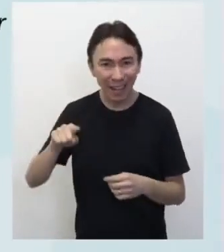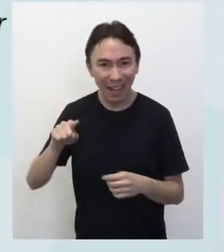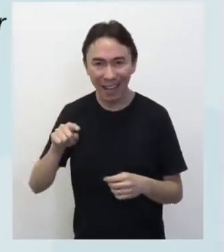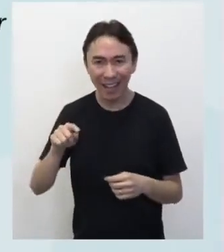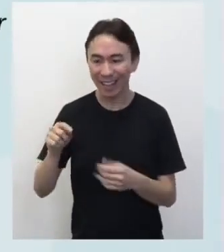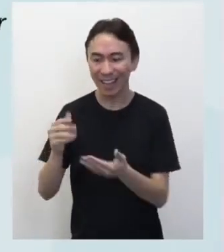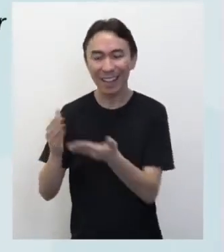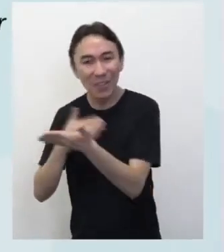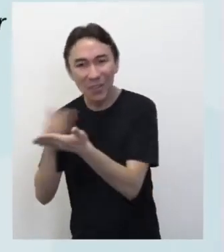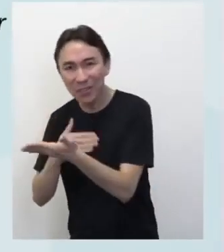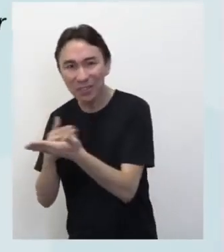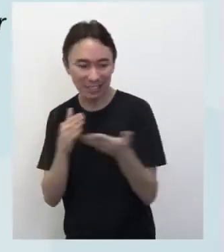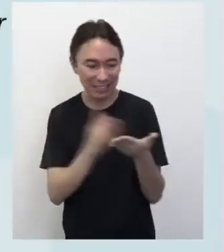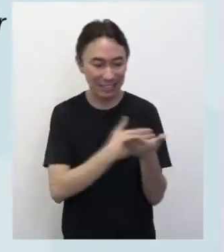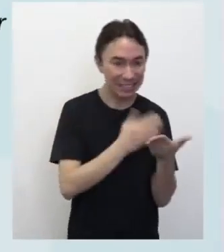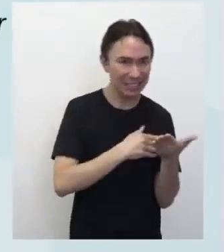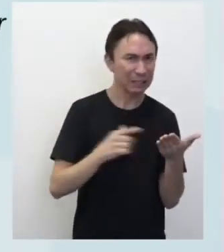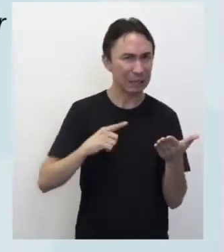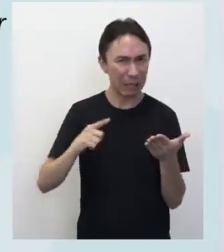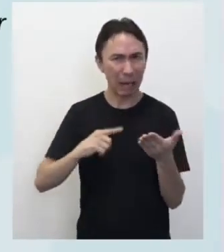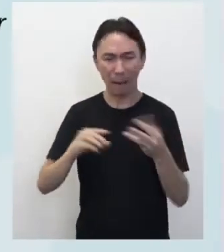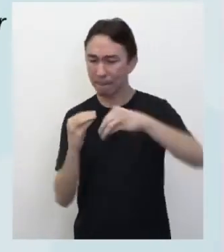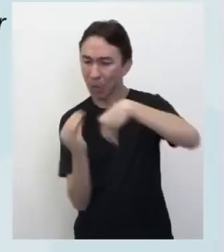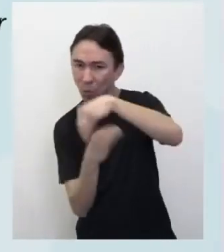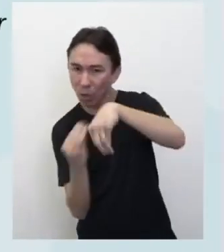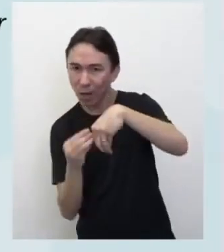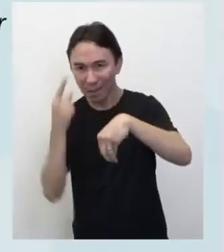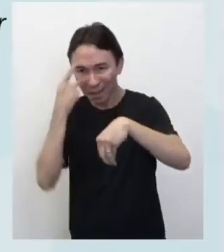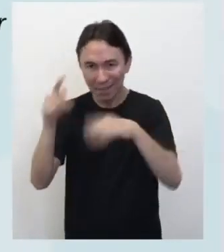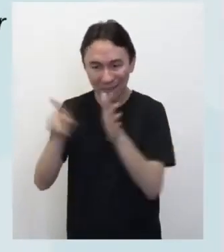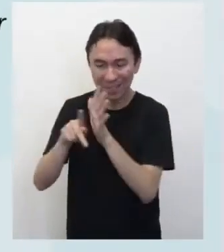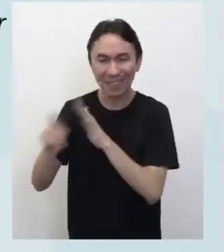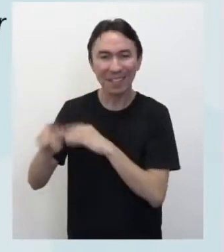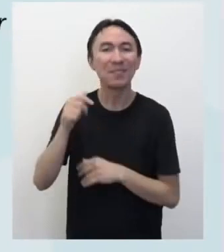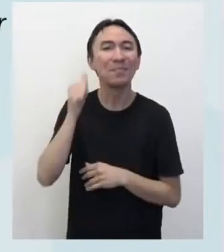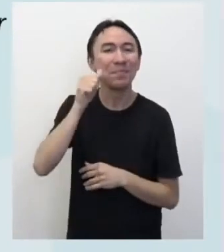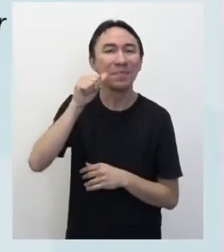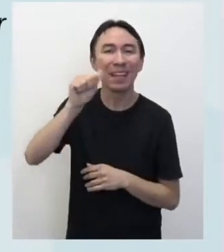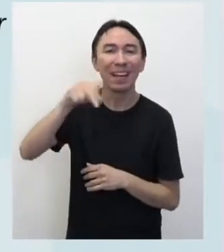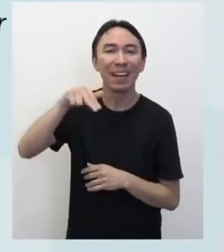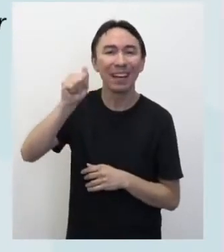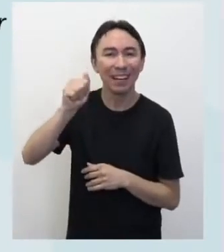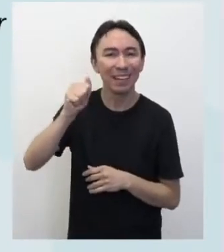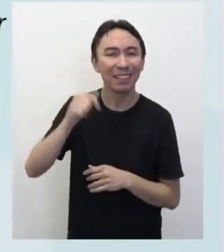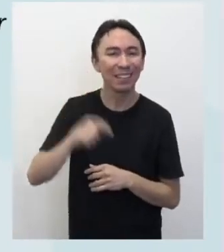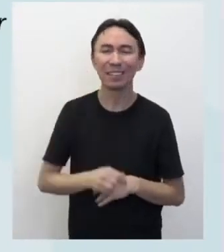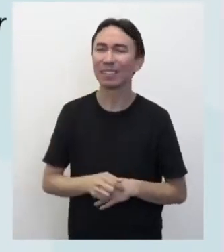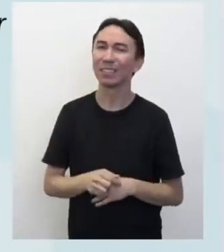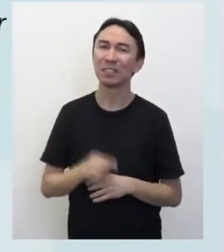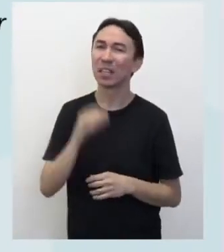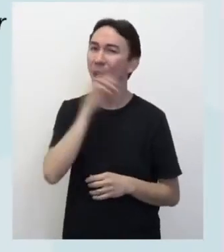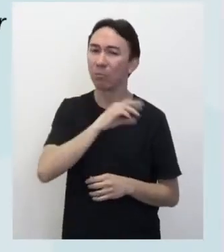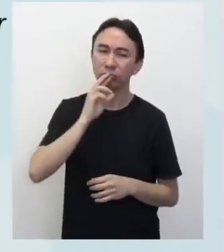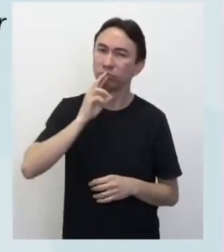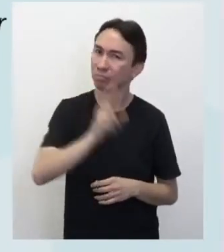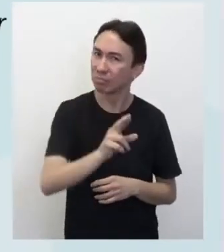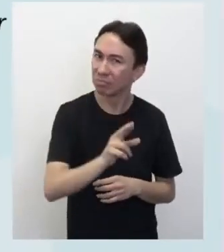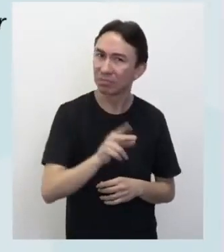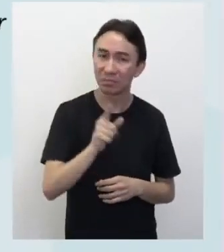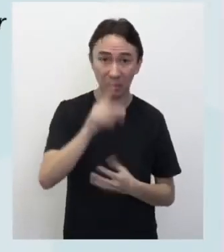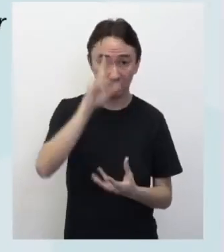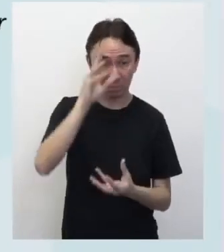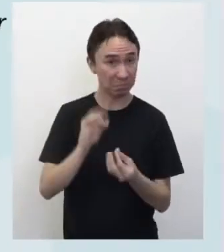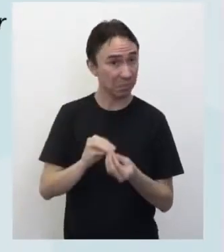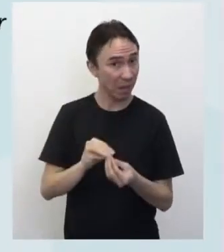Carolina? Vocês podem responder bem rapidamente essa com o chat aberto. Até, né? Eu sabia que eles iam falar isso, eles chegaram nessa